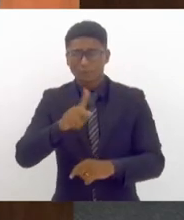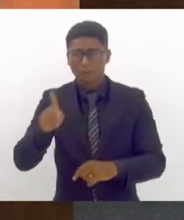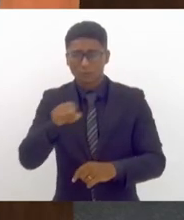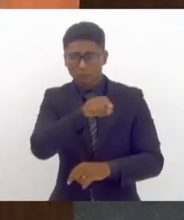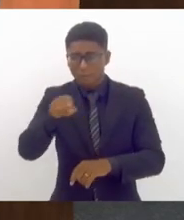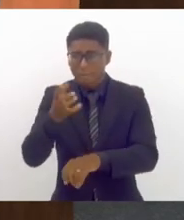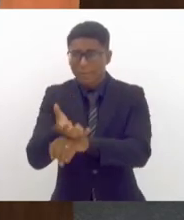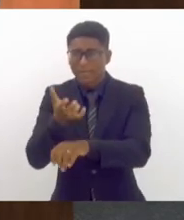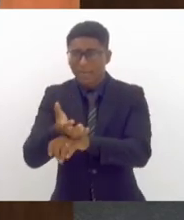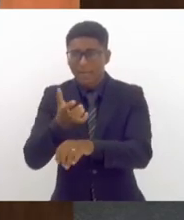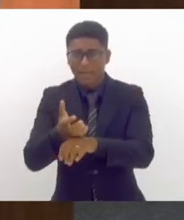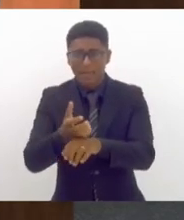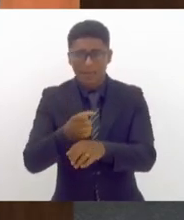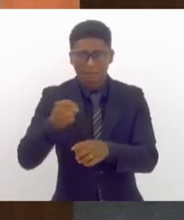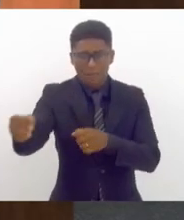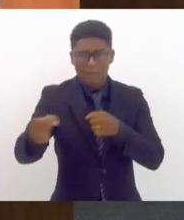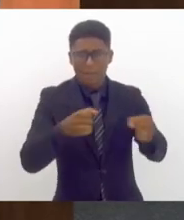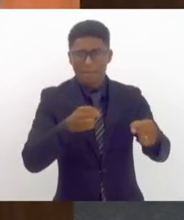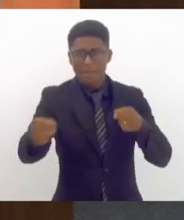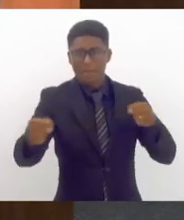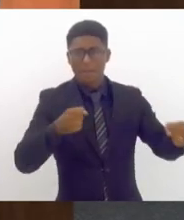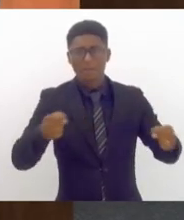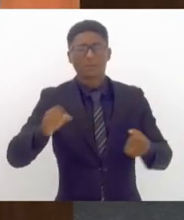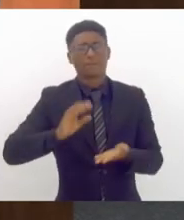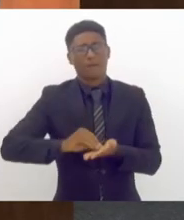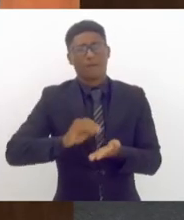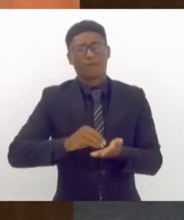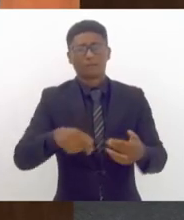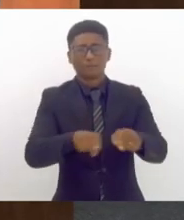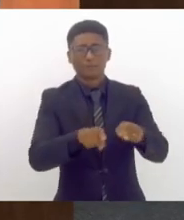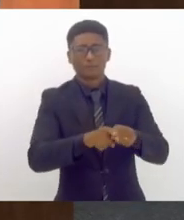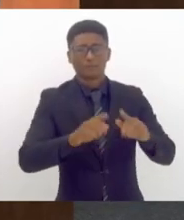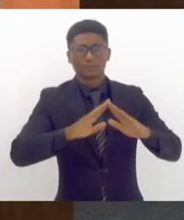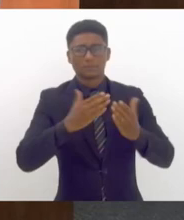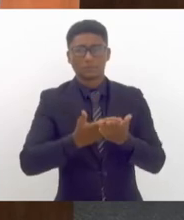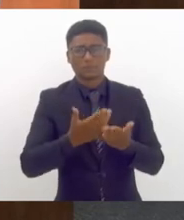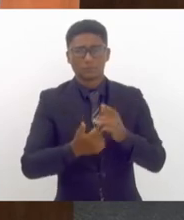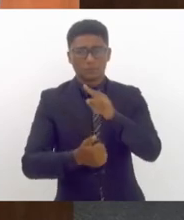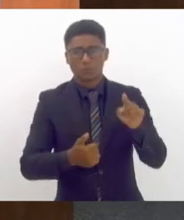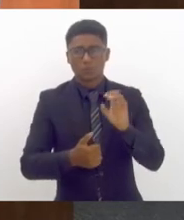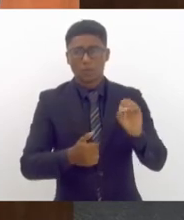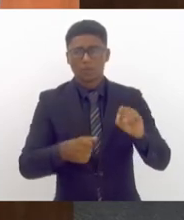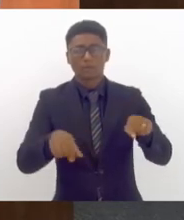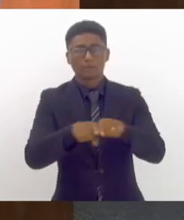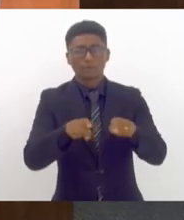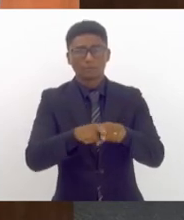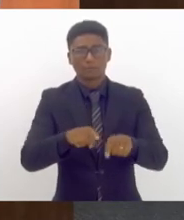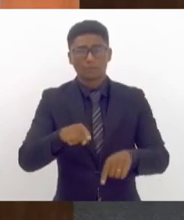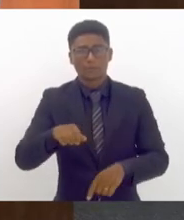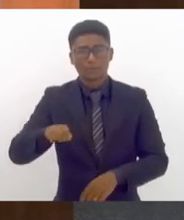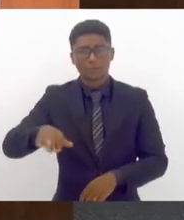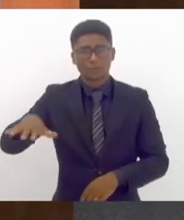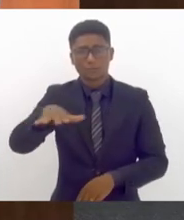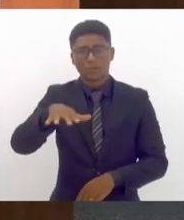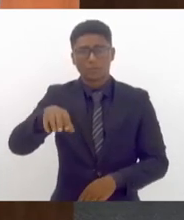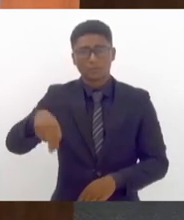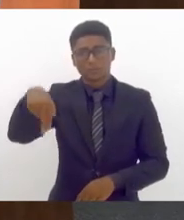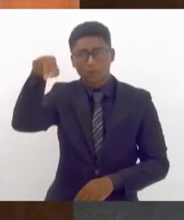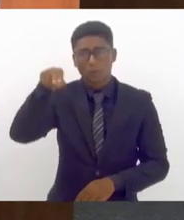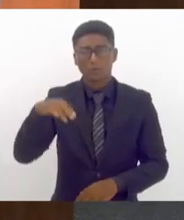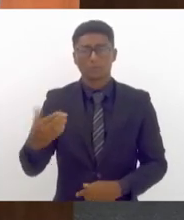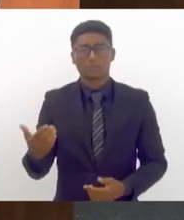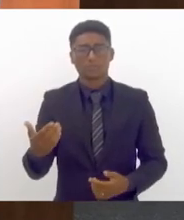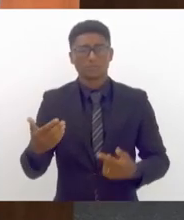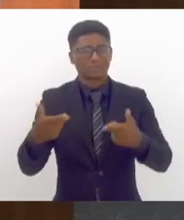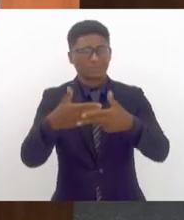disciplinas. A gente sabe que falta escola na Zona Oeste, falta escola na Zona Norte, falta escola na região dos Lagos, sem